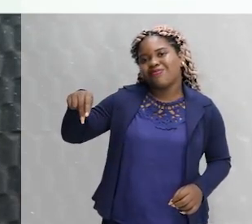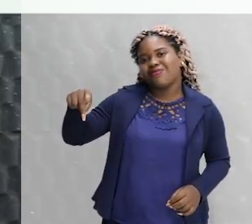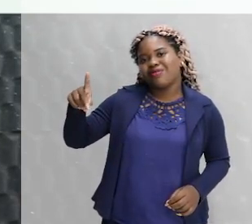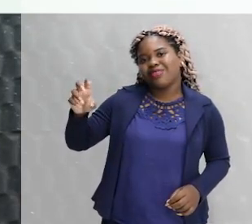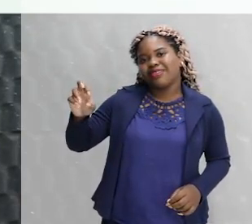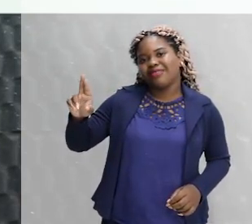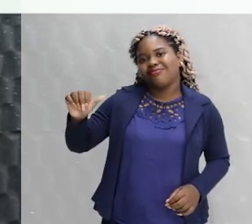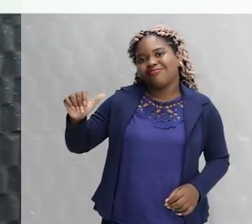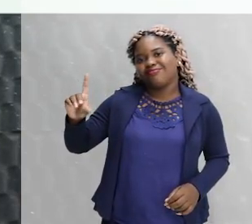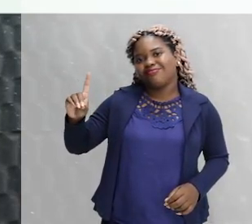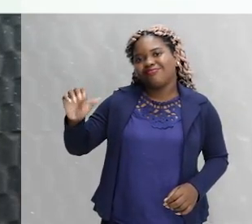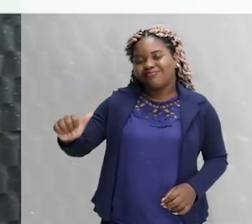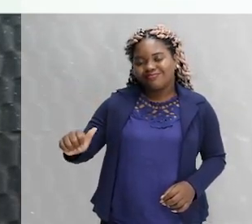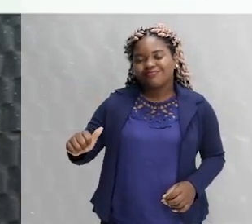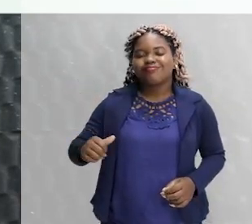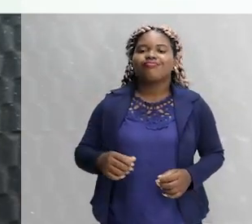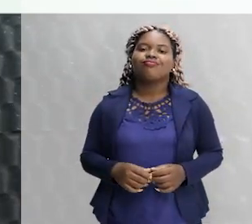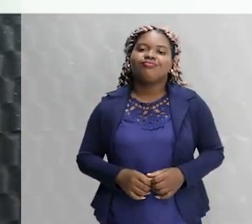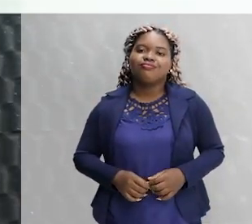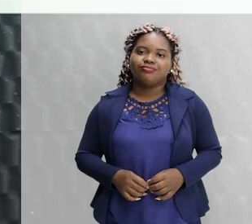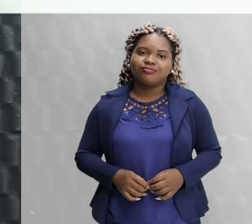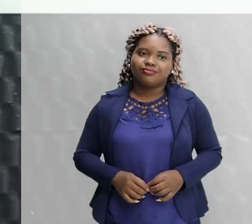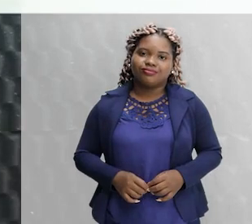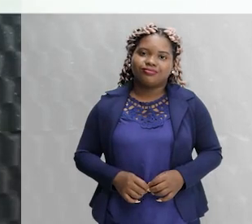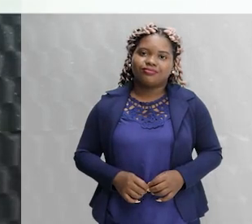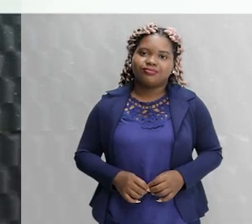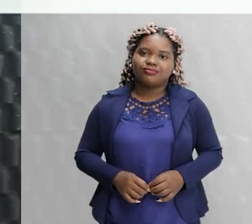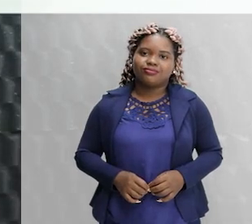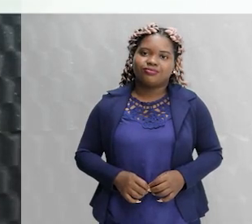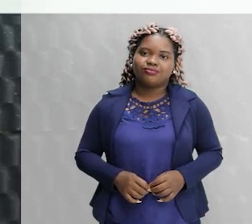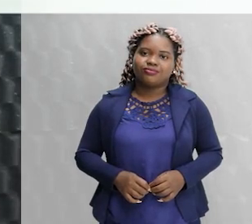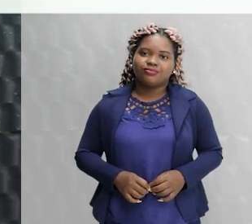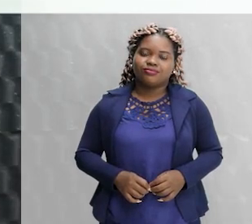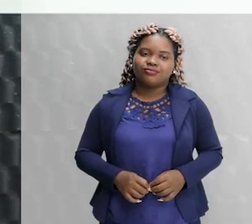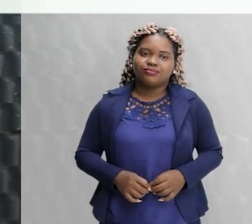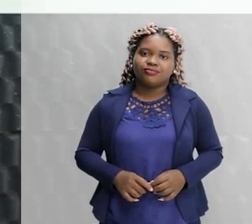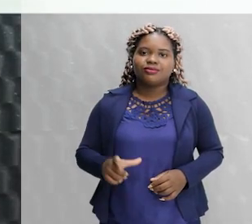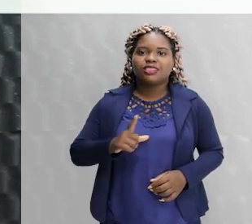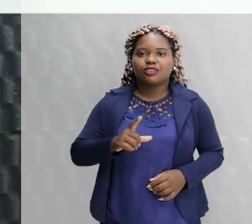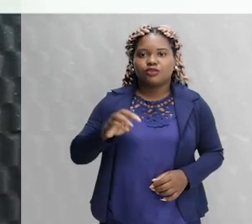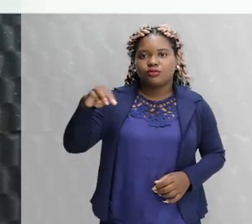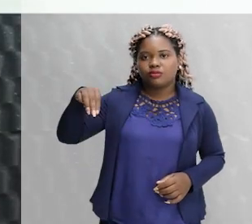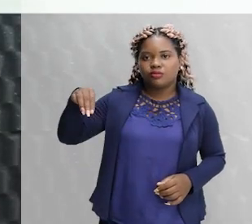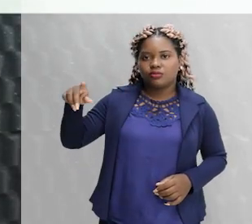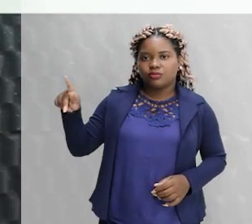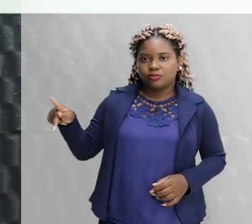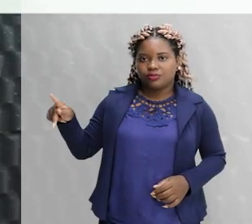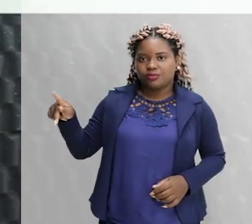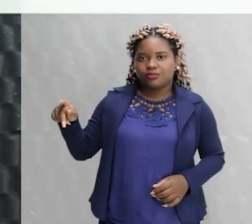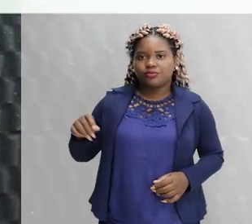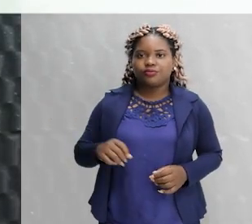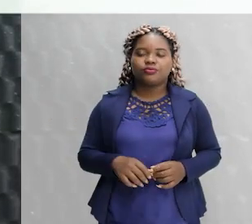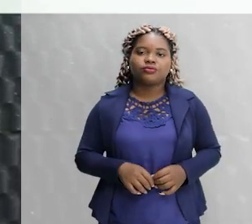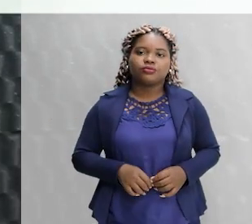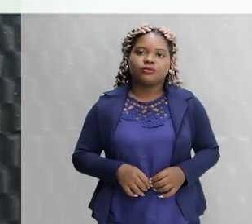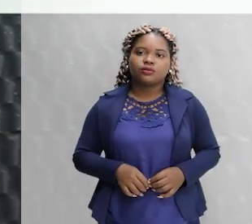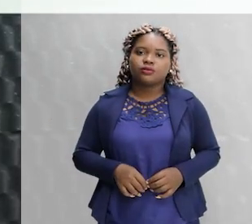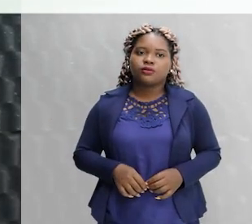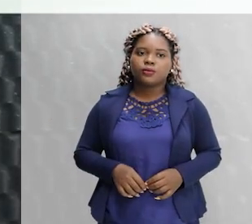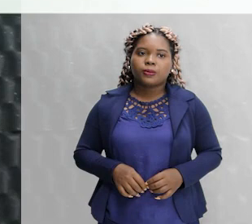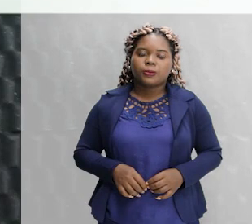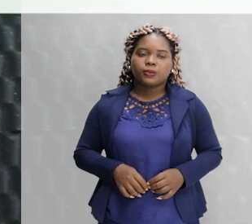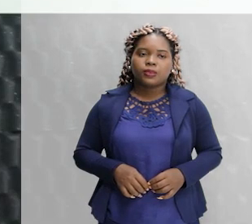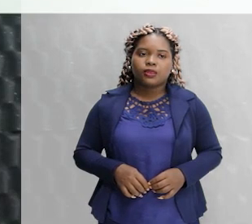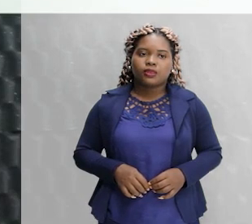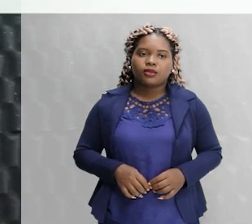é o peso do dado. Tá? Então, vamos lá. Média ponderada, vou chamar de MP.